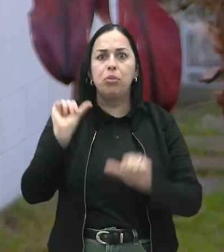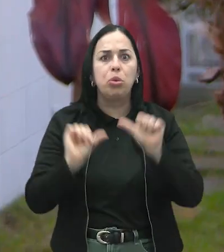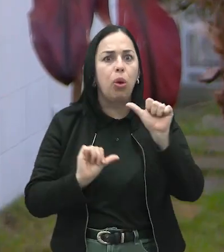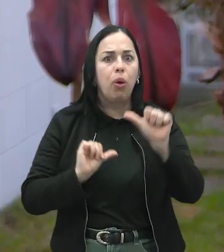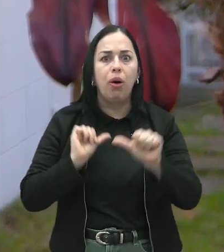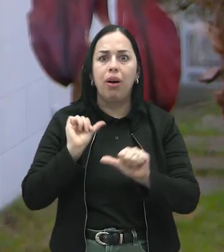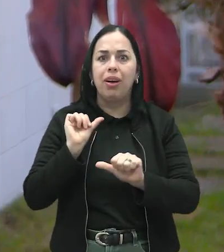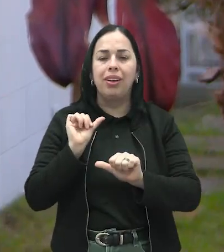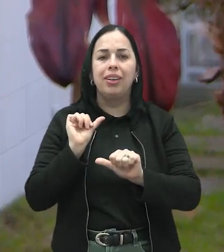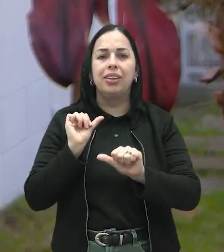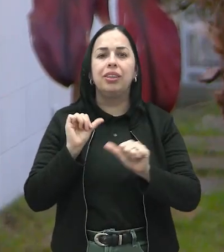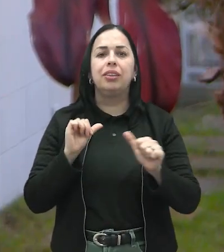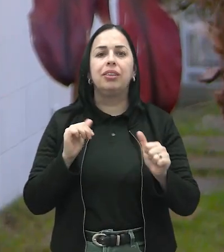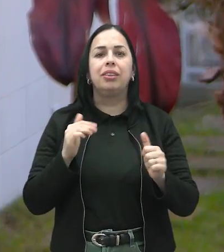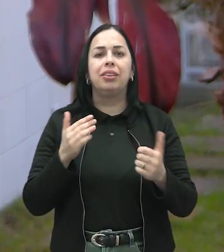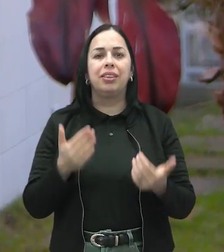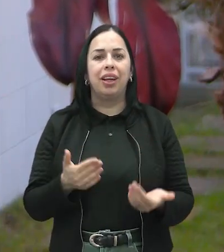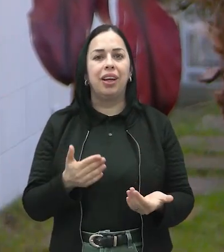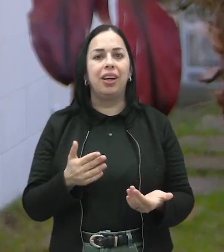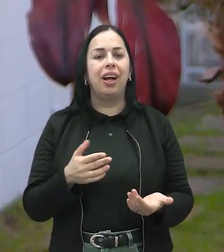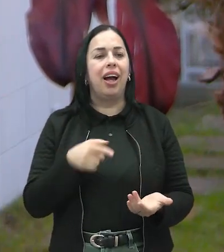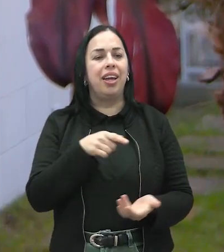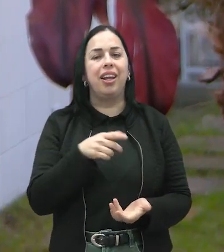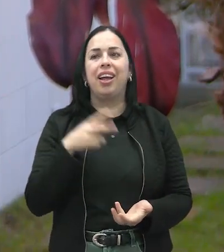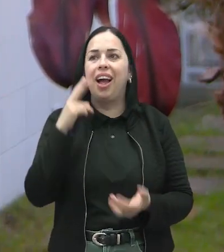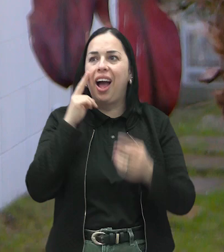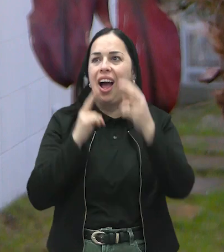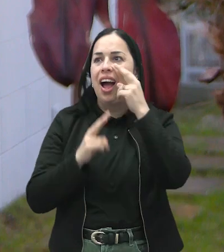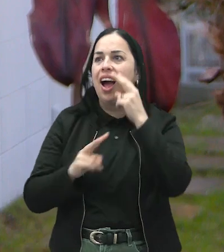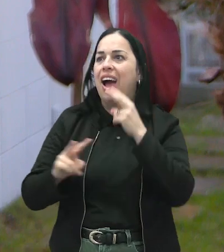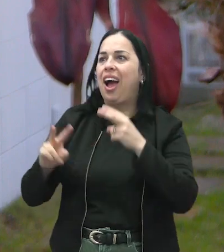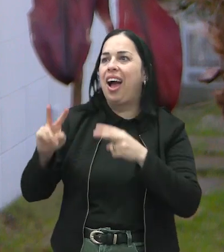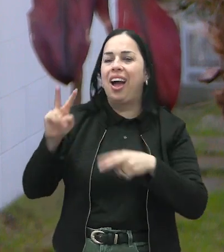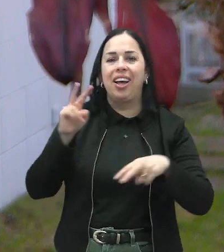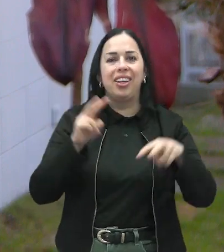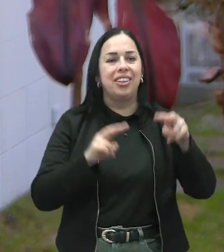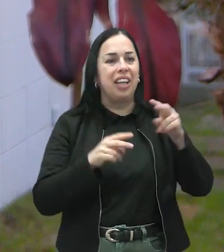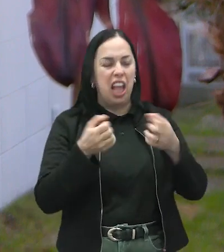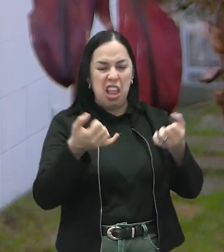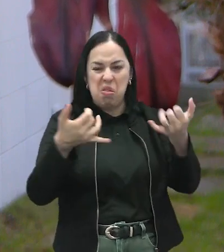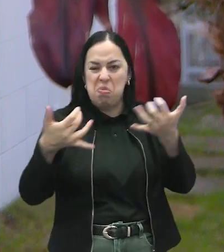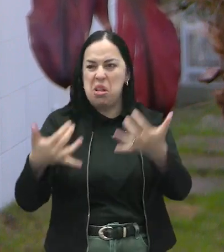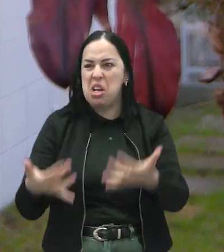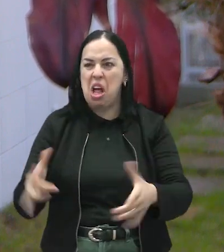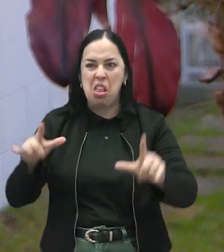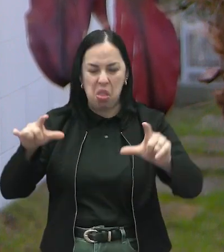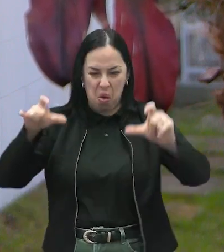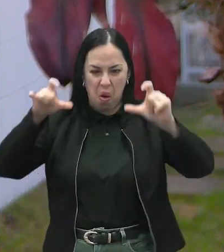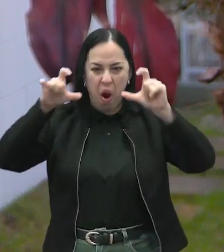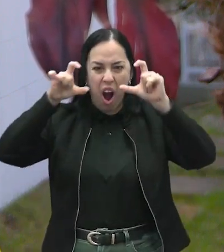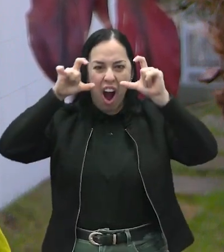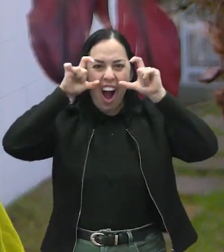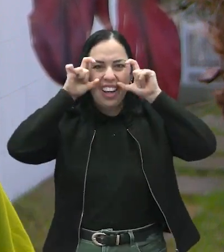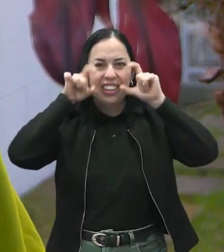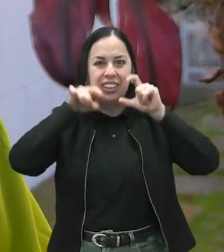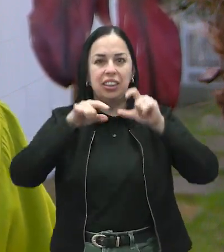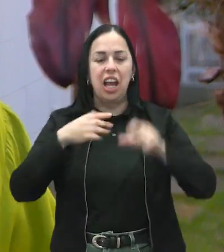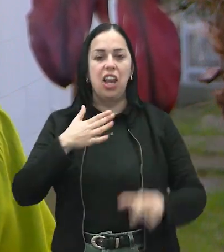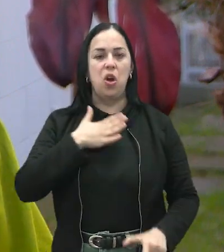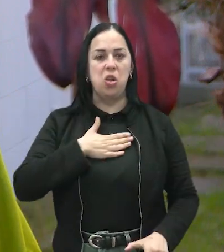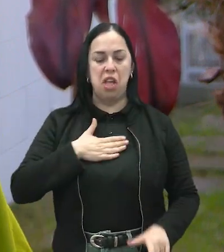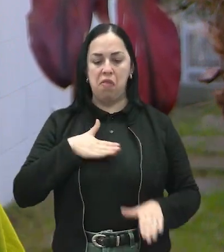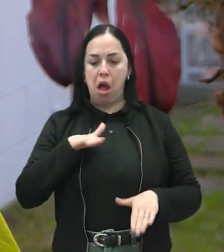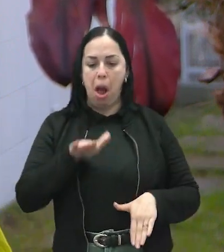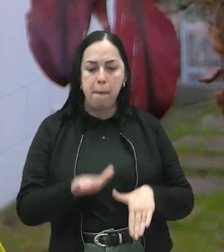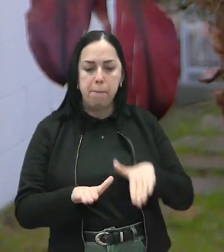Rafael mudou. E aí ele veio embora encantado, contando para todo mundo do óculos de prisma, que fazia